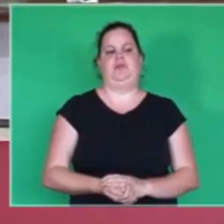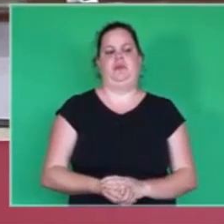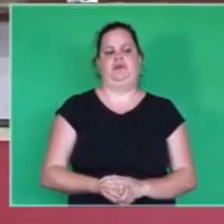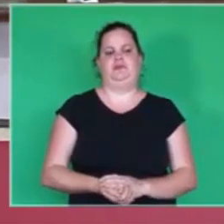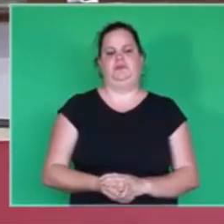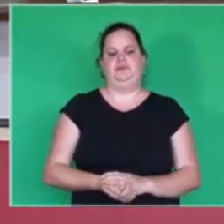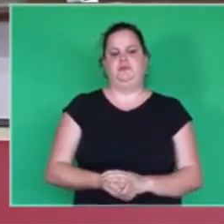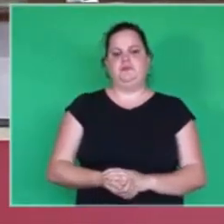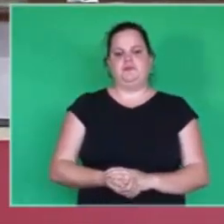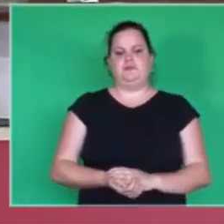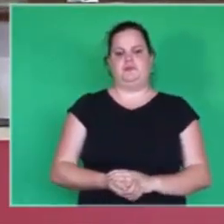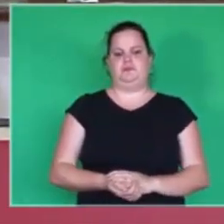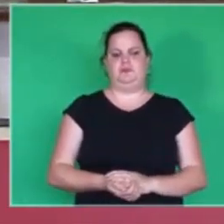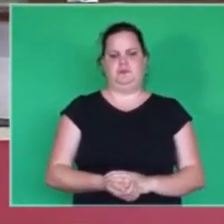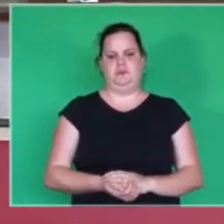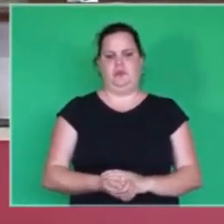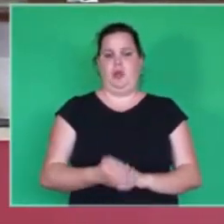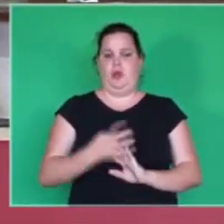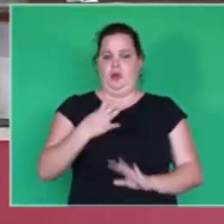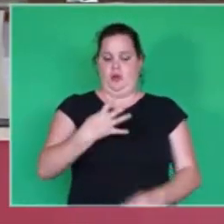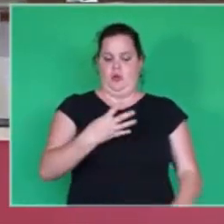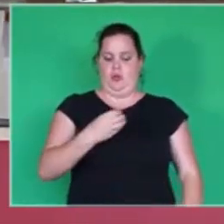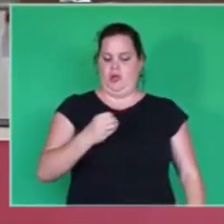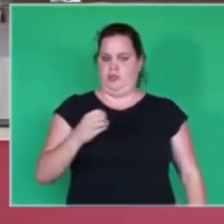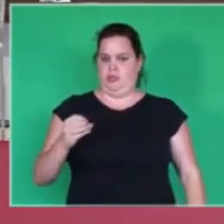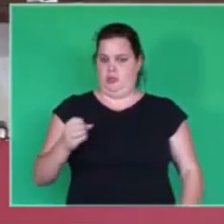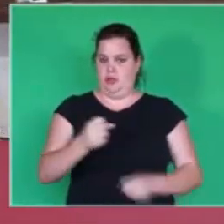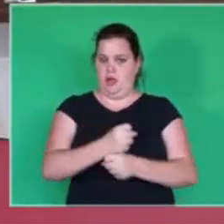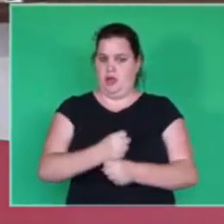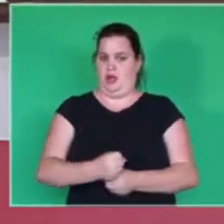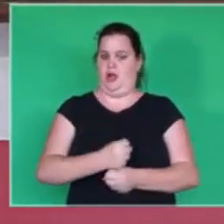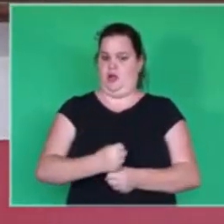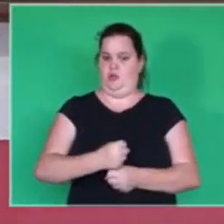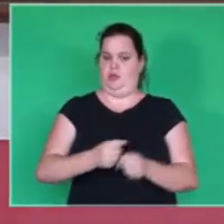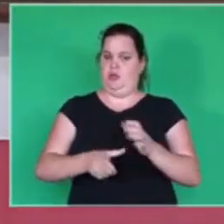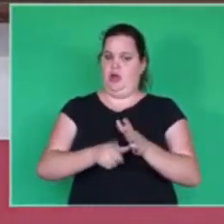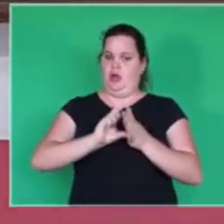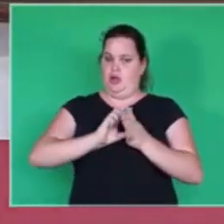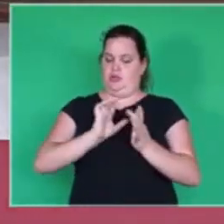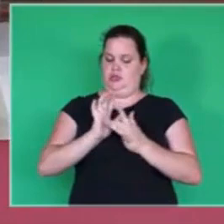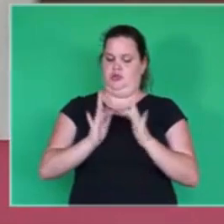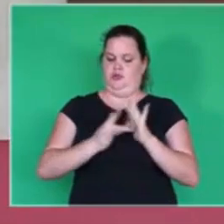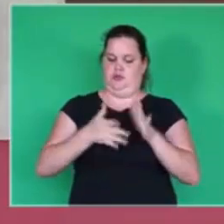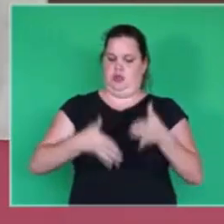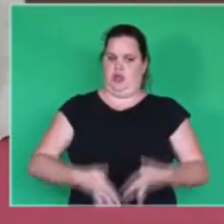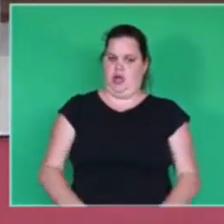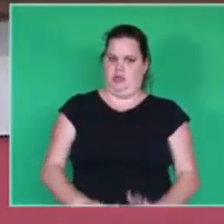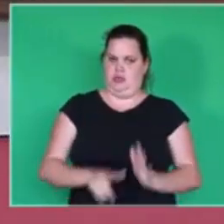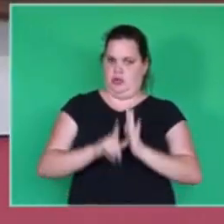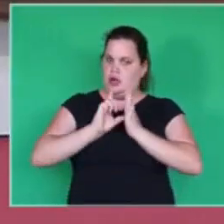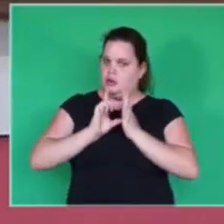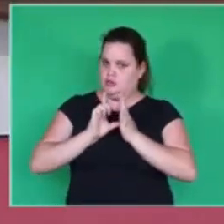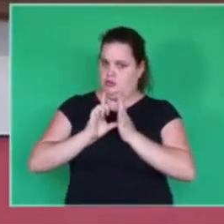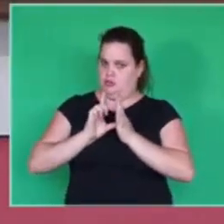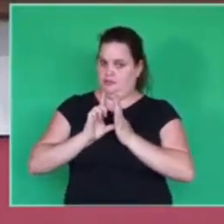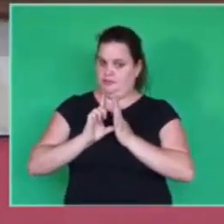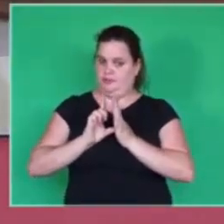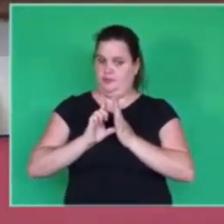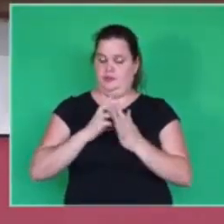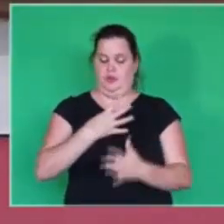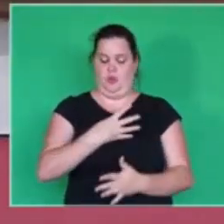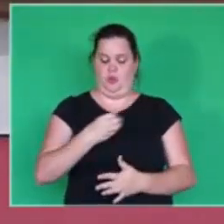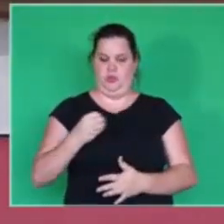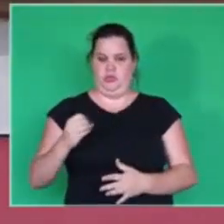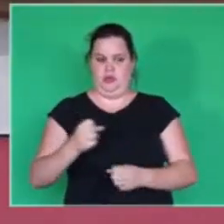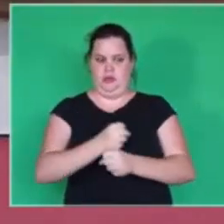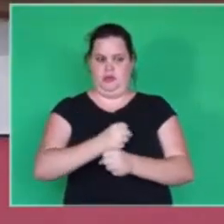Então, vou dizer assim, 400 anos antes de Cristo. Nesses 400 anos antes de Cristo,